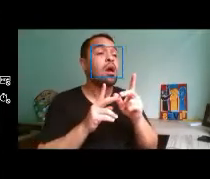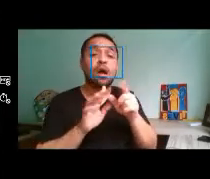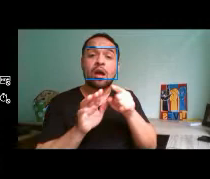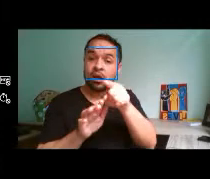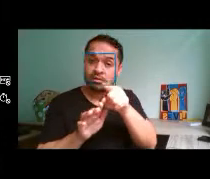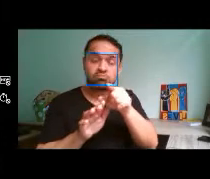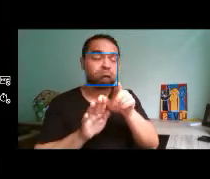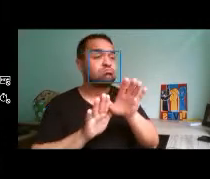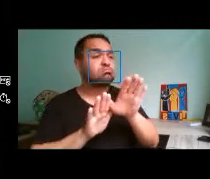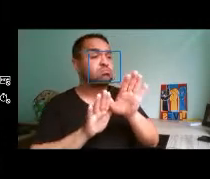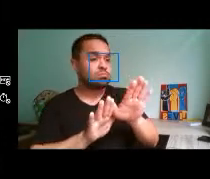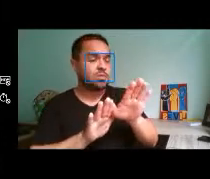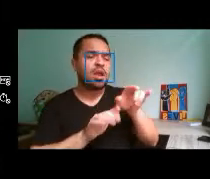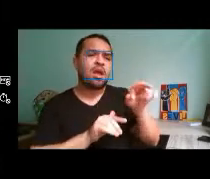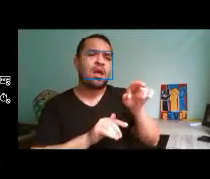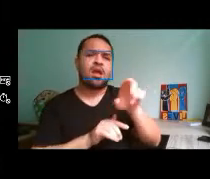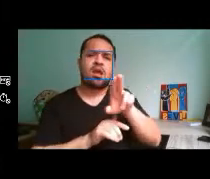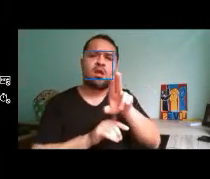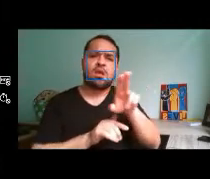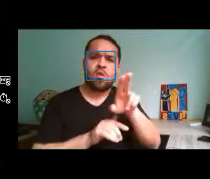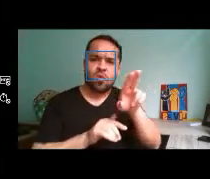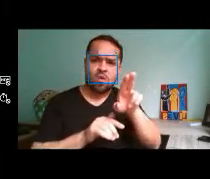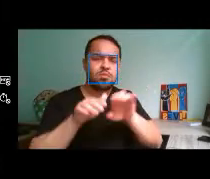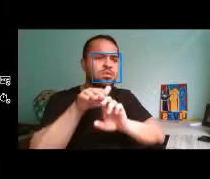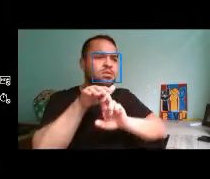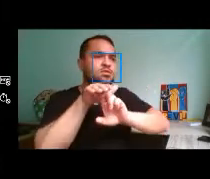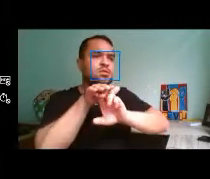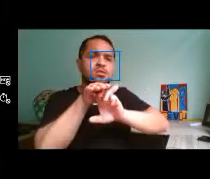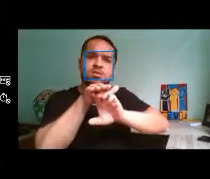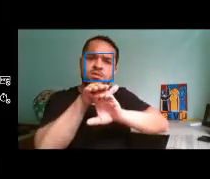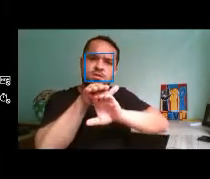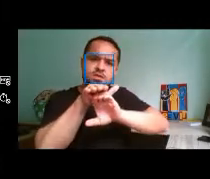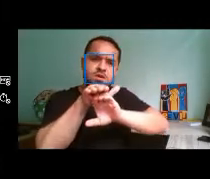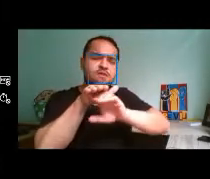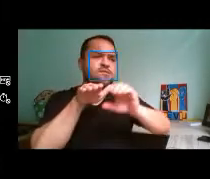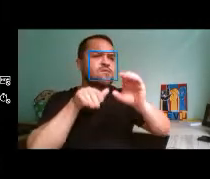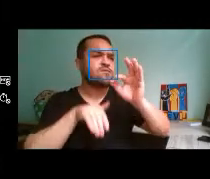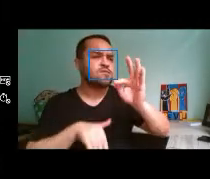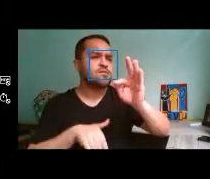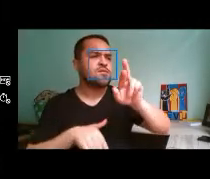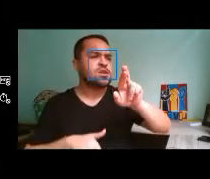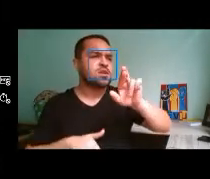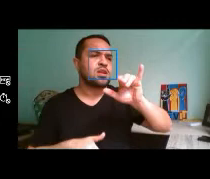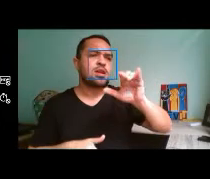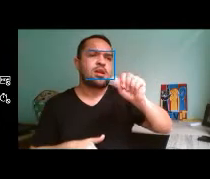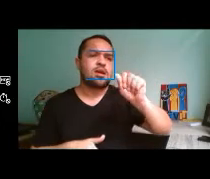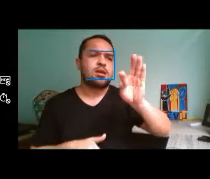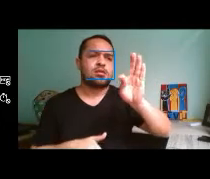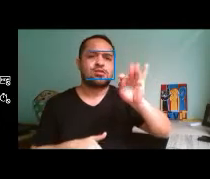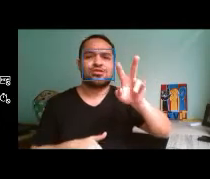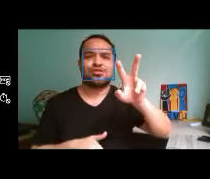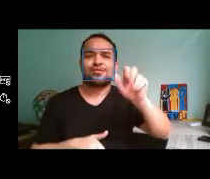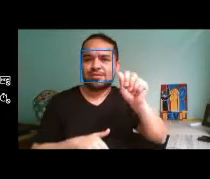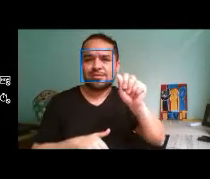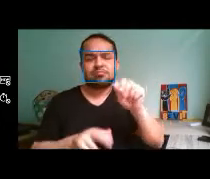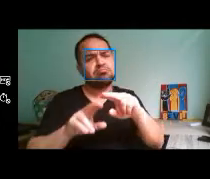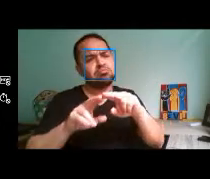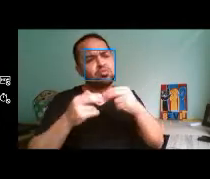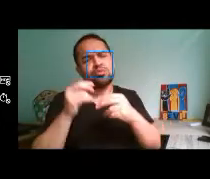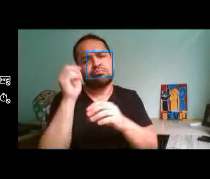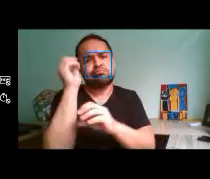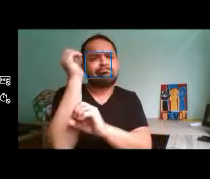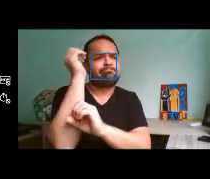te dizer: olha, a gente tem um chiado aqui em Manaus. Hoje você já pode dizer: não, isso aí é uma fricativa,